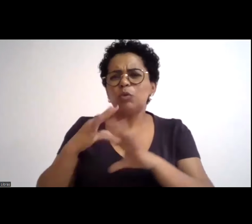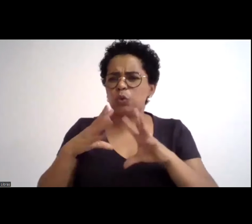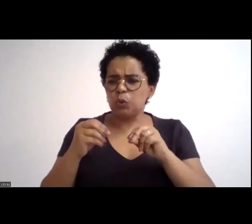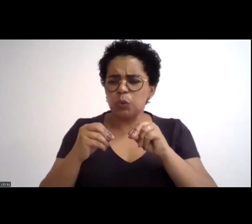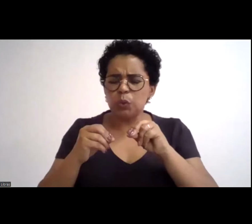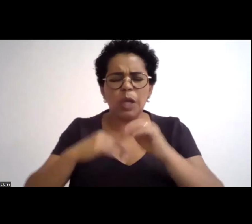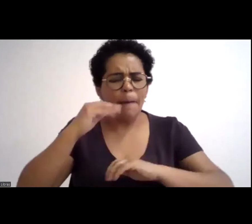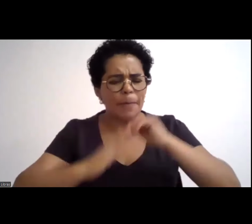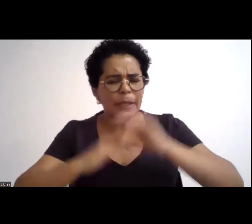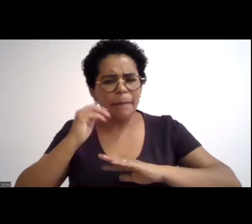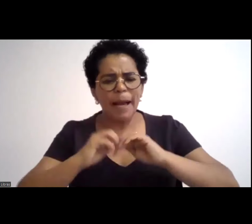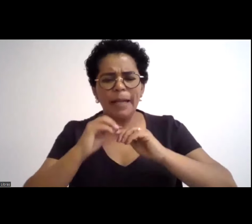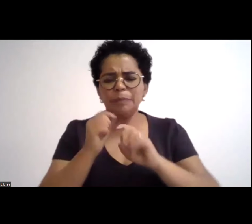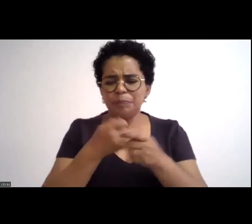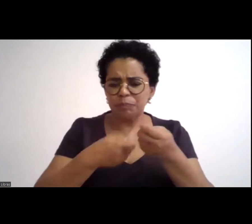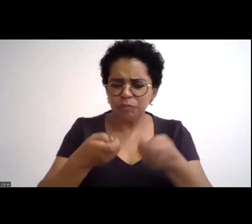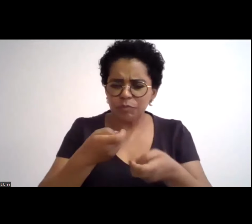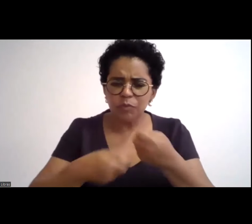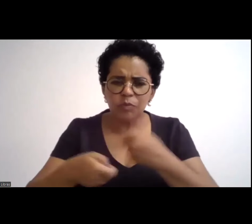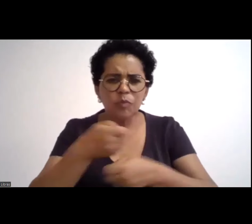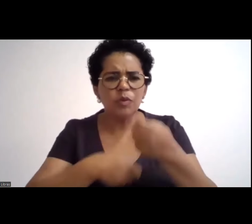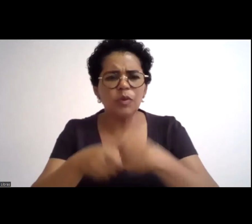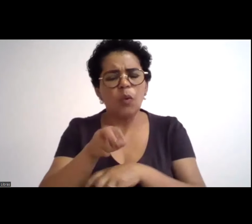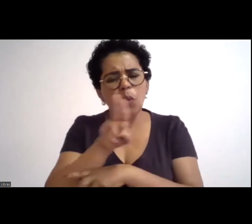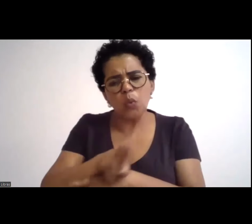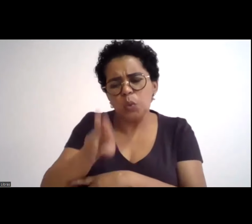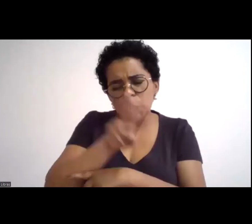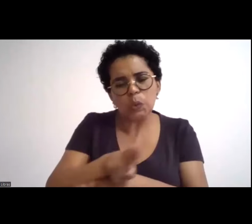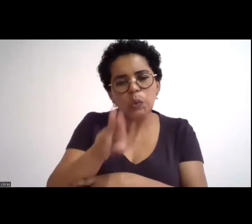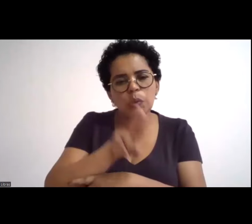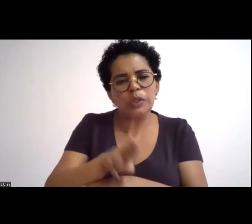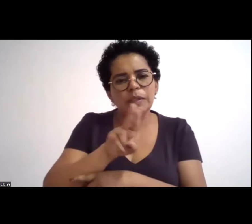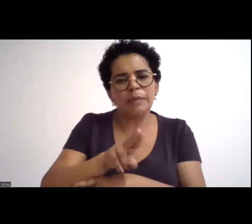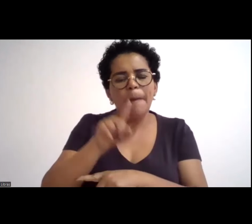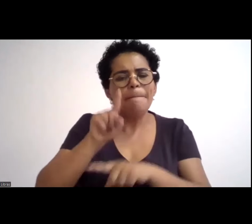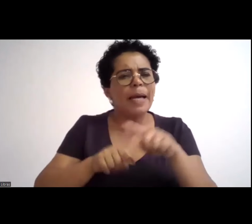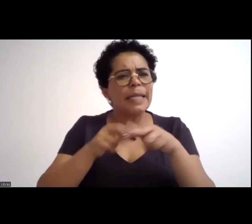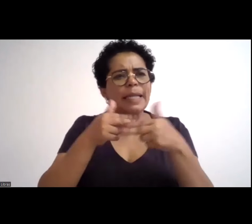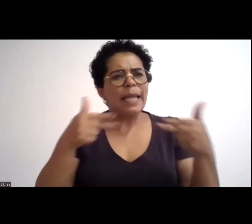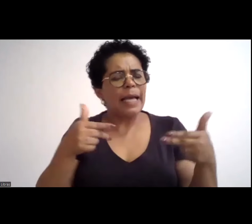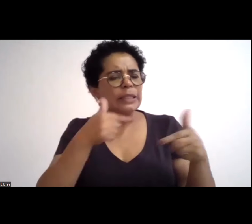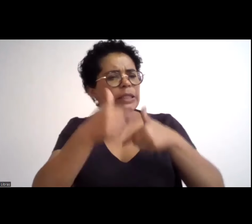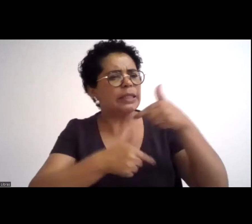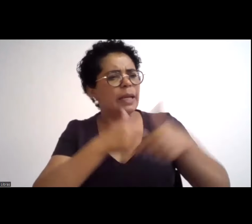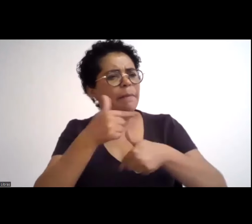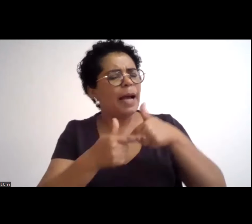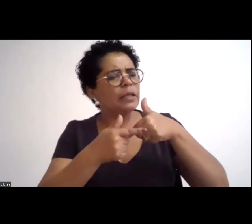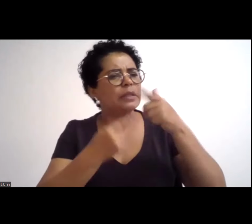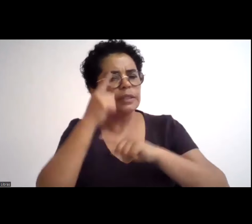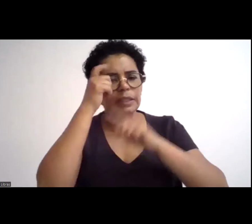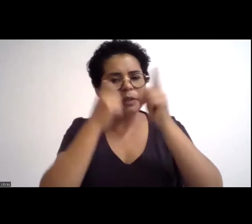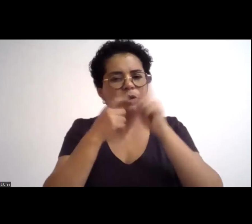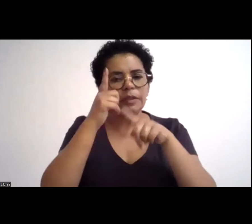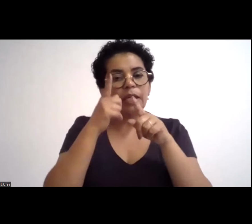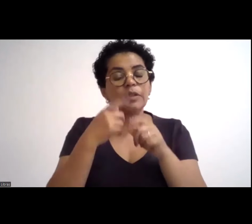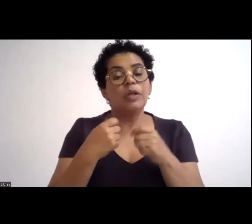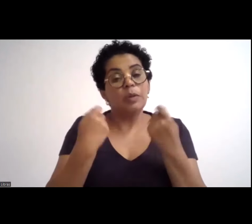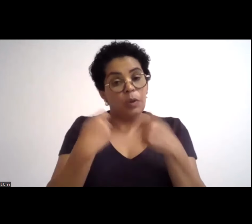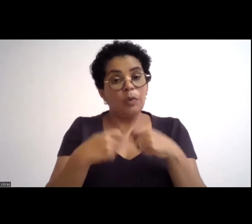difusão, comercialização, consumo e fruição de bens e de serviços criativos, talvez a gente precise